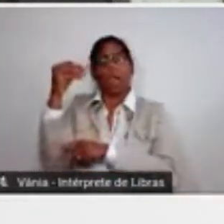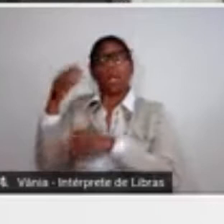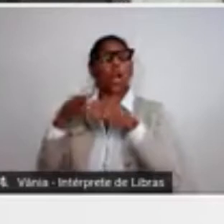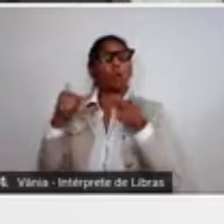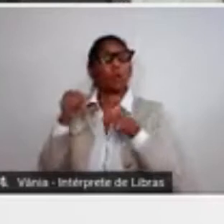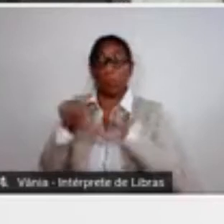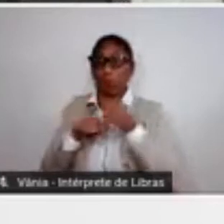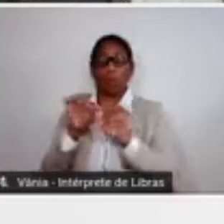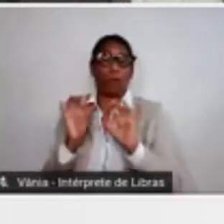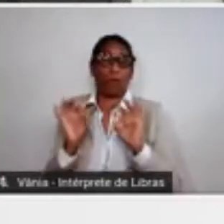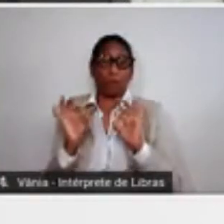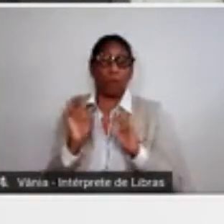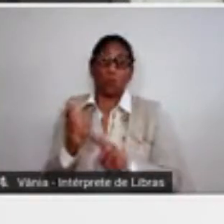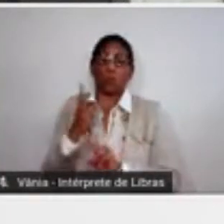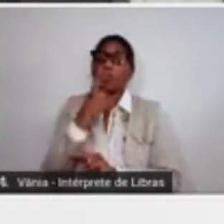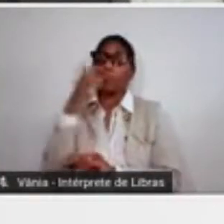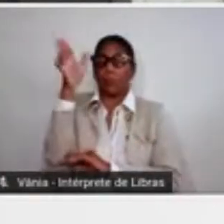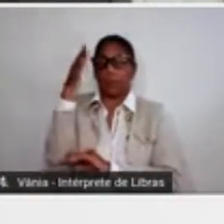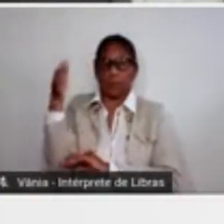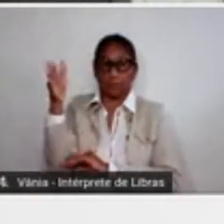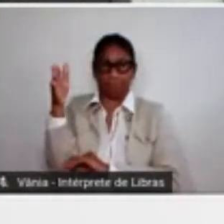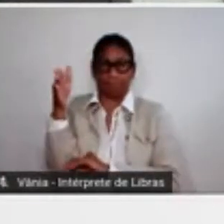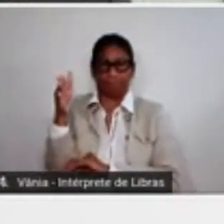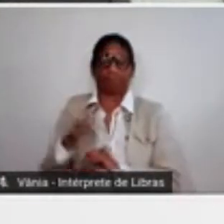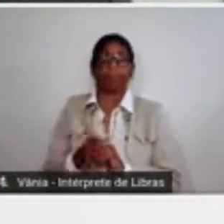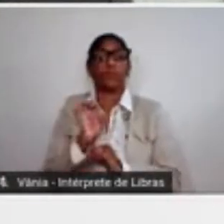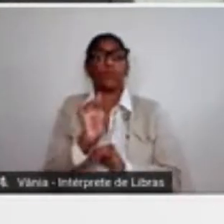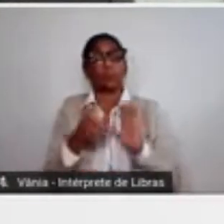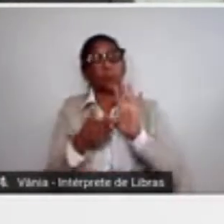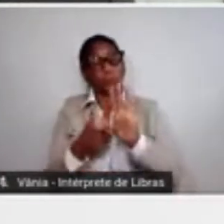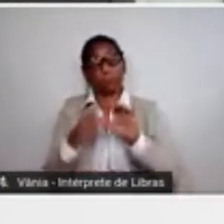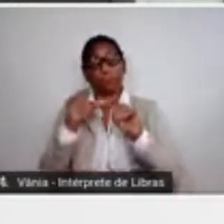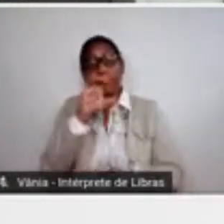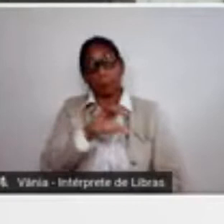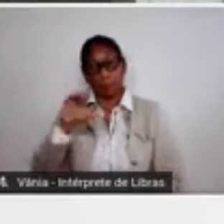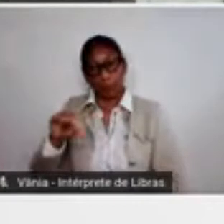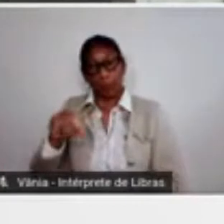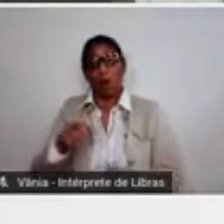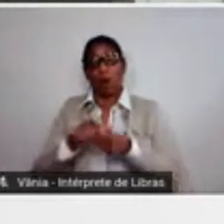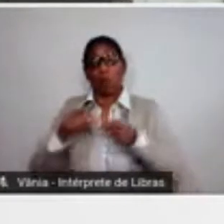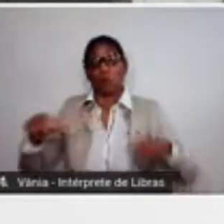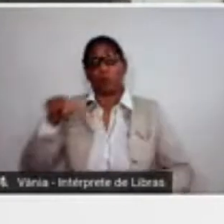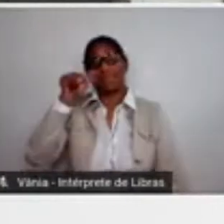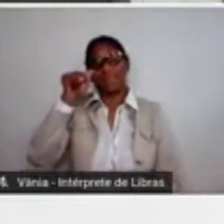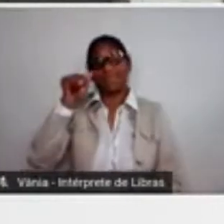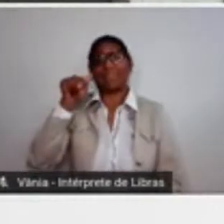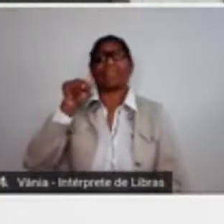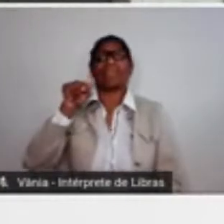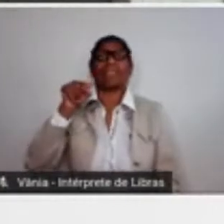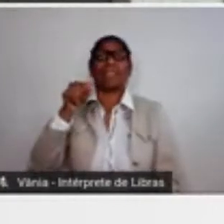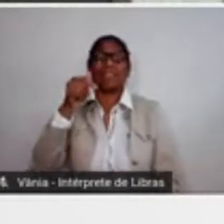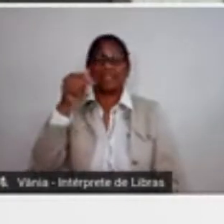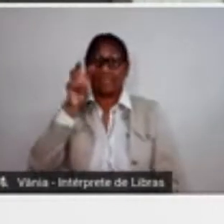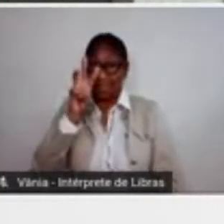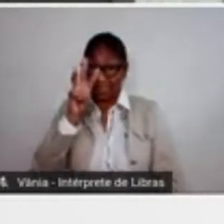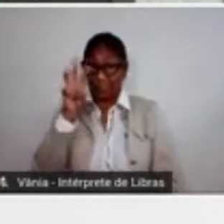na bandeira vermelha. Então, só para passar rapidamente, né, Capão da Canoa aumentou 73% as hospitalizações, teve